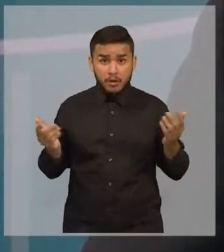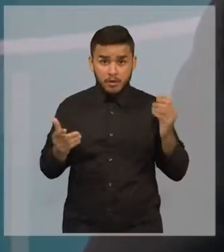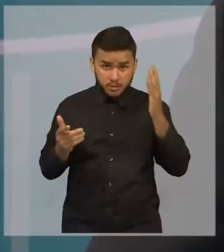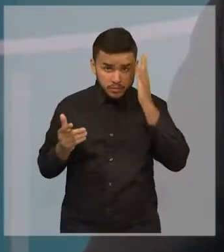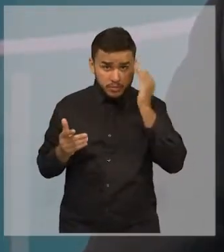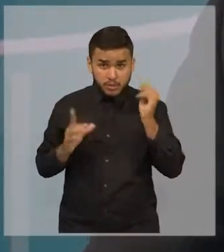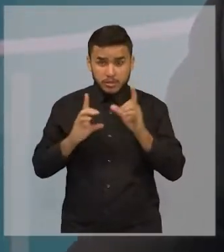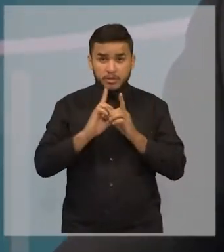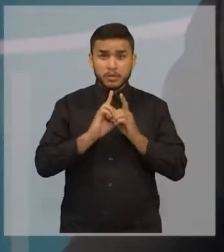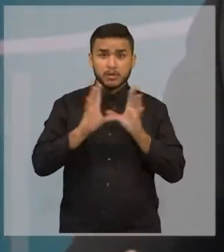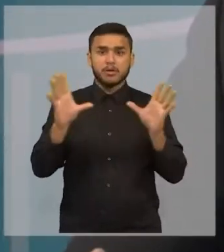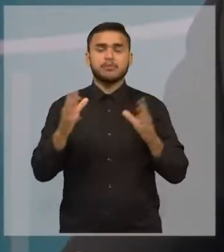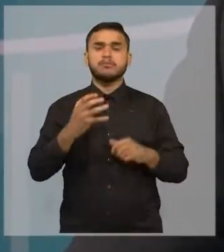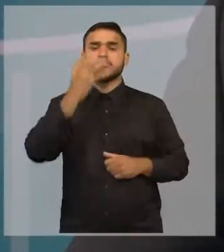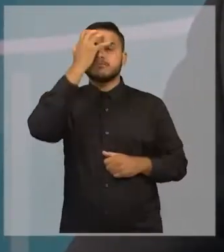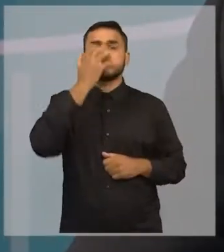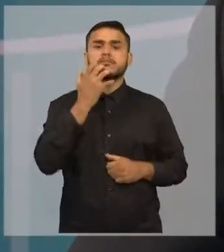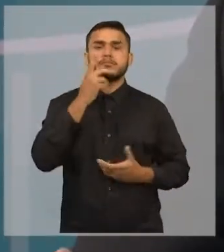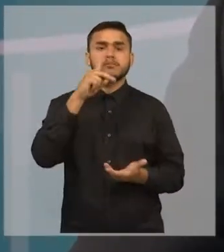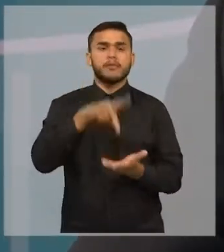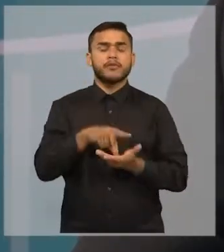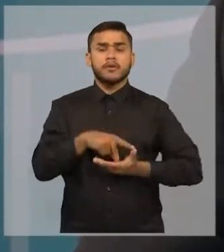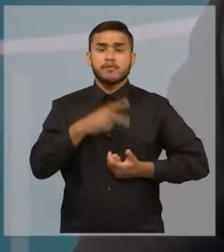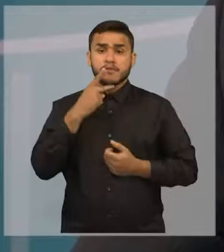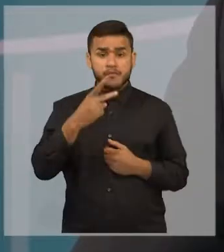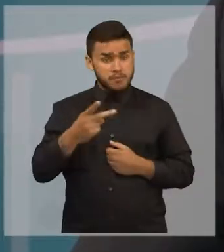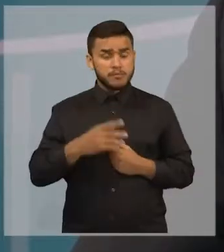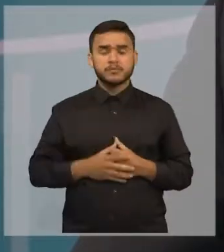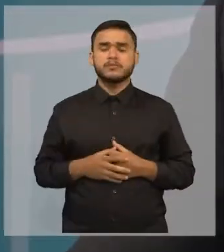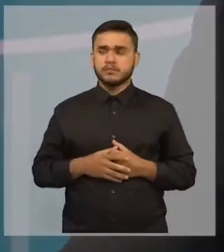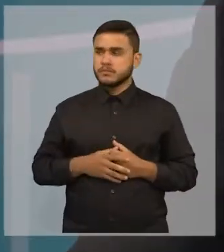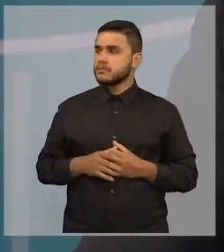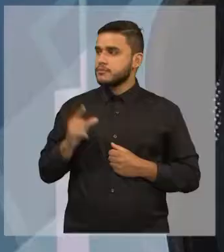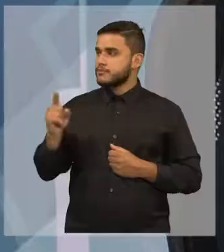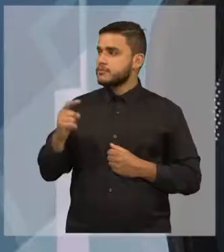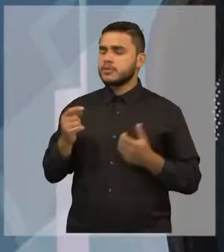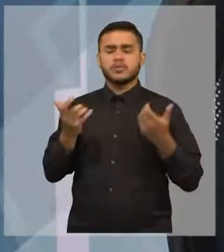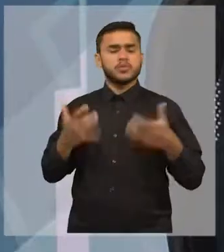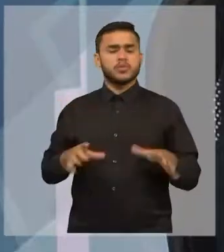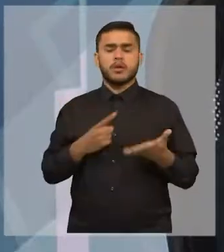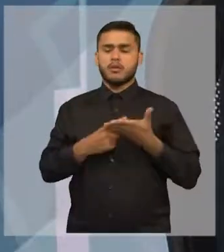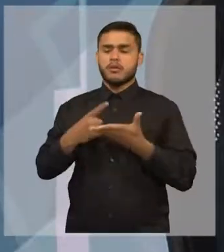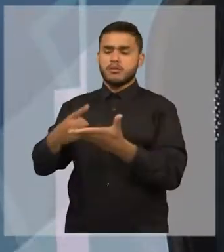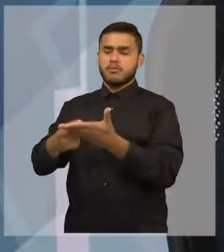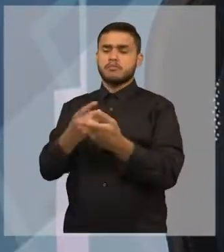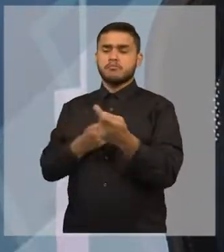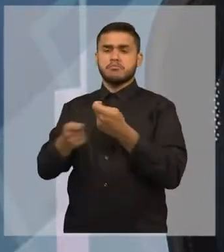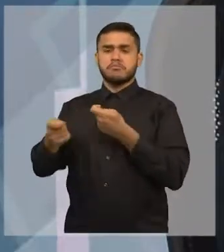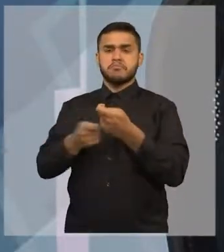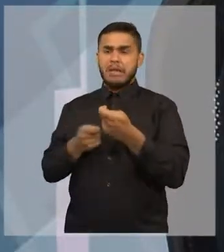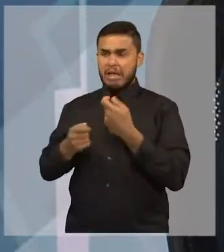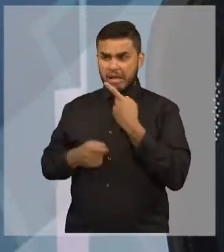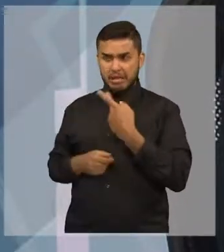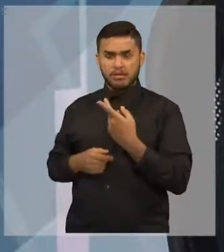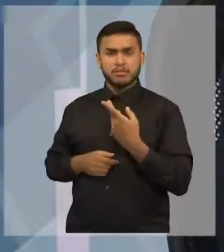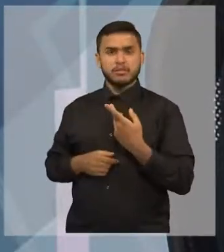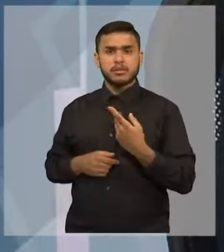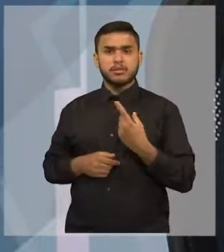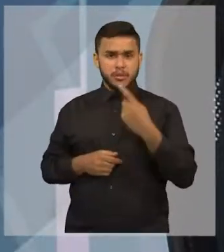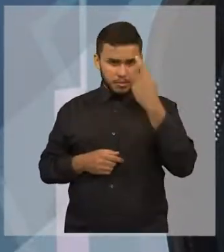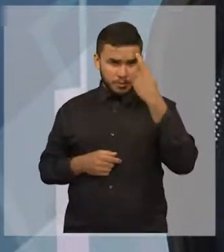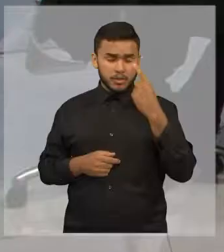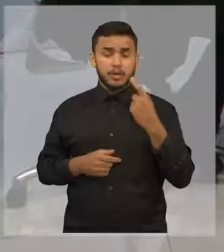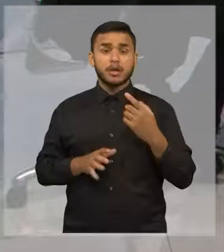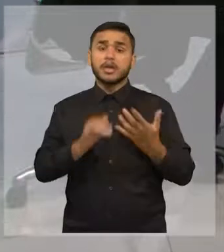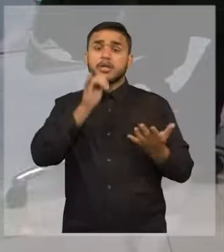que democracia seja essa franqueza absoluta. Por exemplo, não quer negociar nada. Nesse caso das verbas